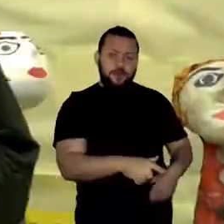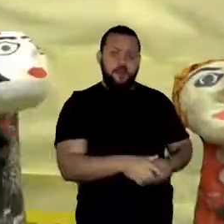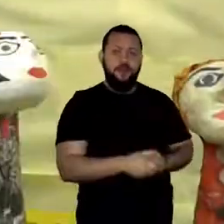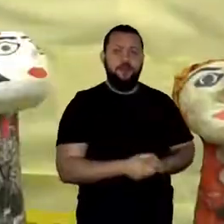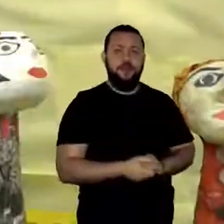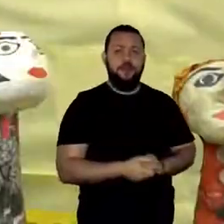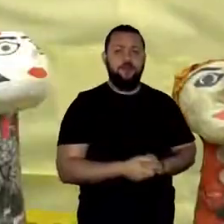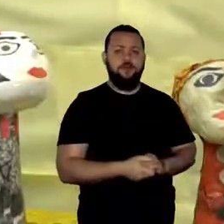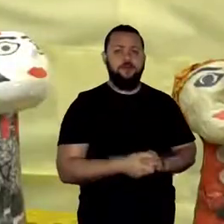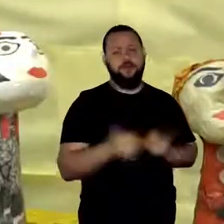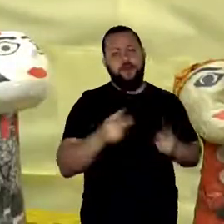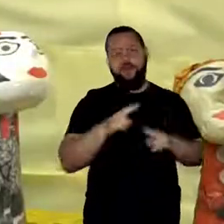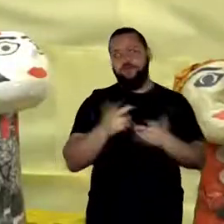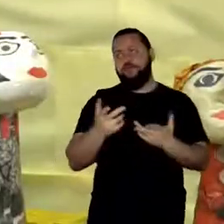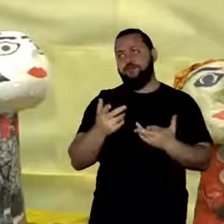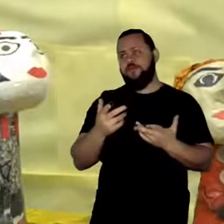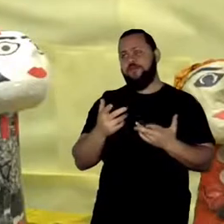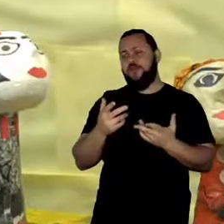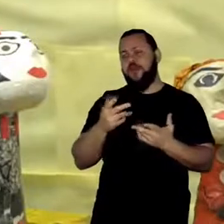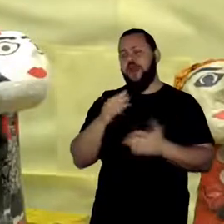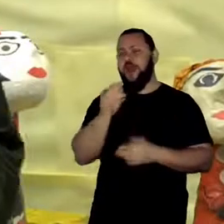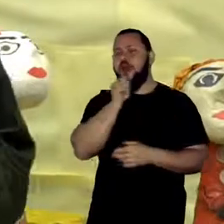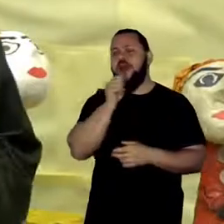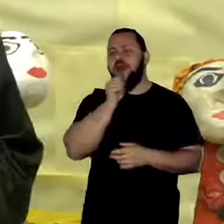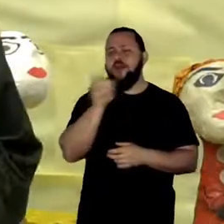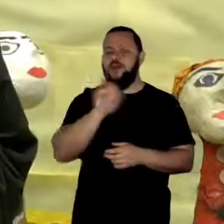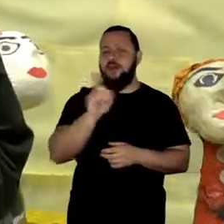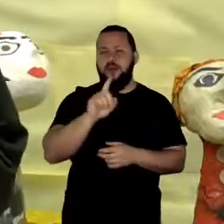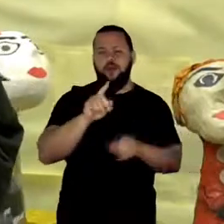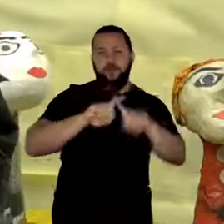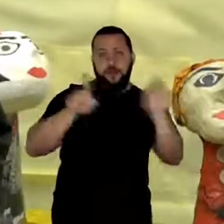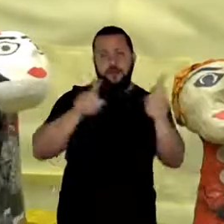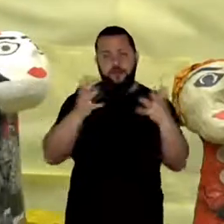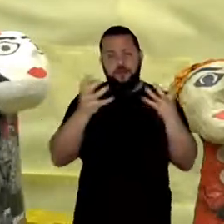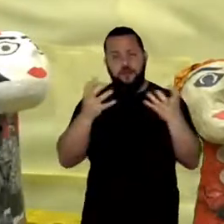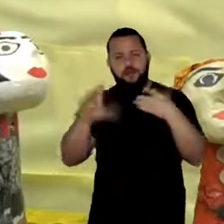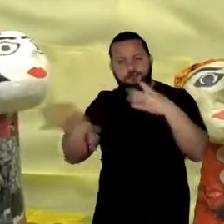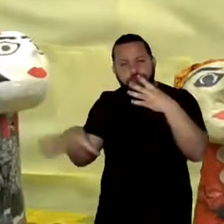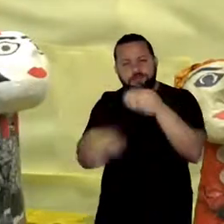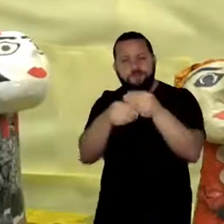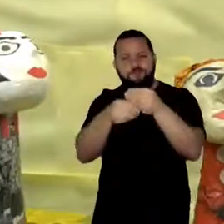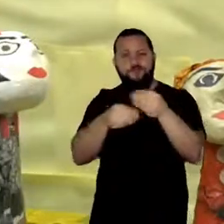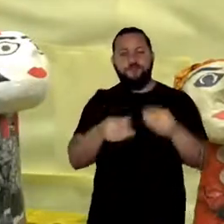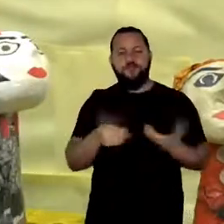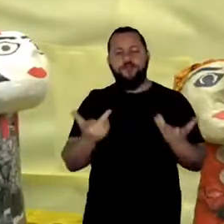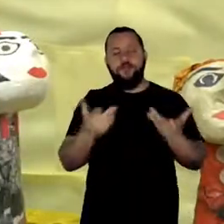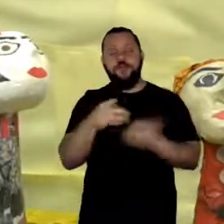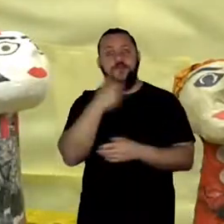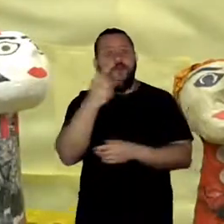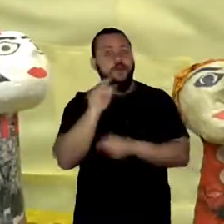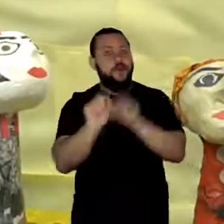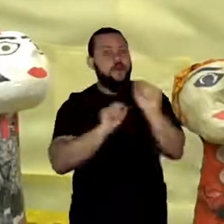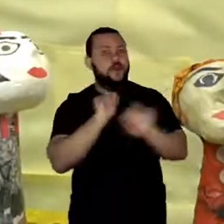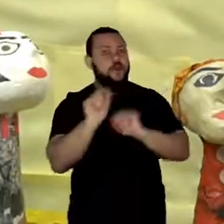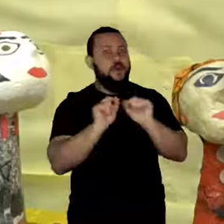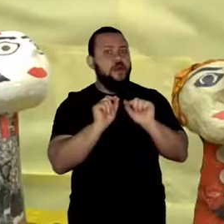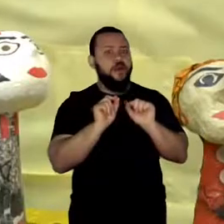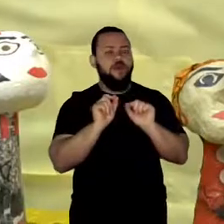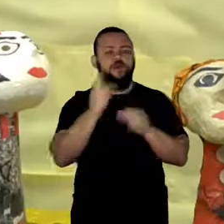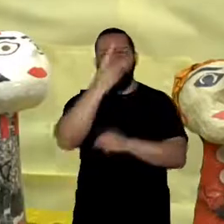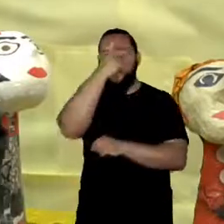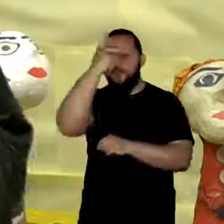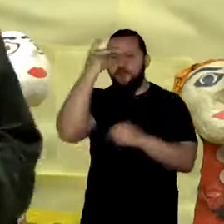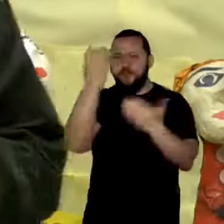Por enquanto, a gente não tem aqui comentários, mas eu queria também já aproveitar aqui e dizer para o pessoal que está